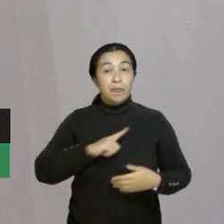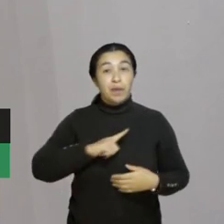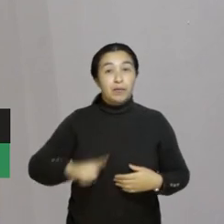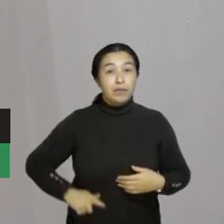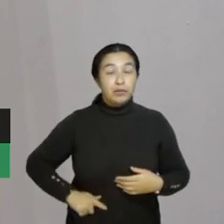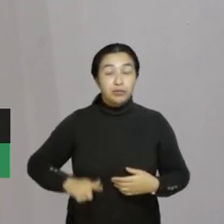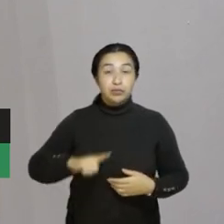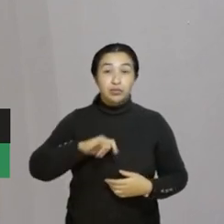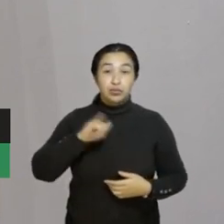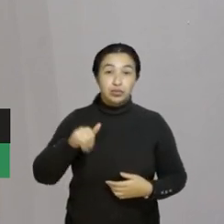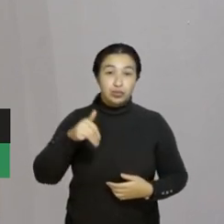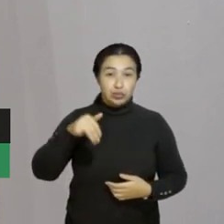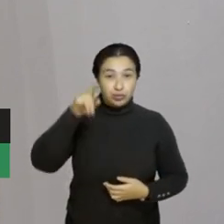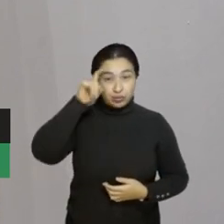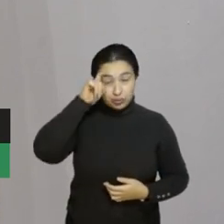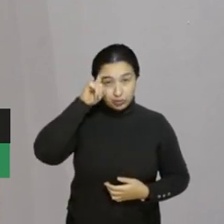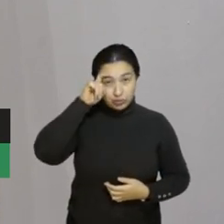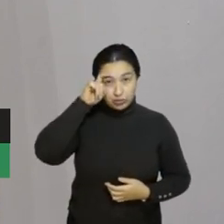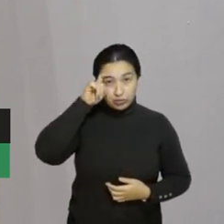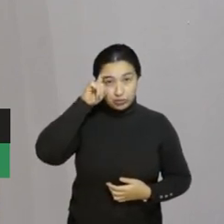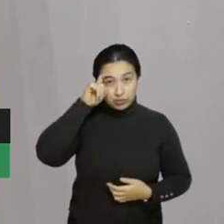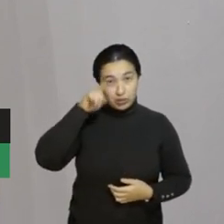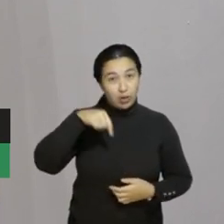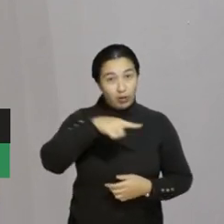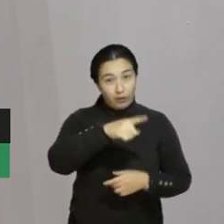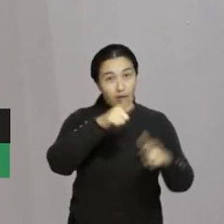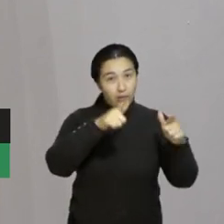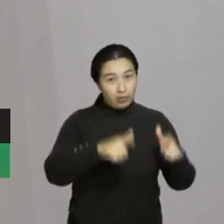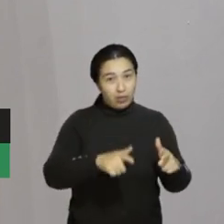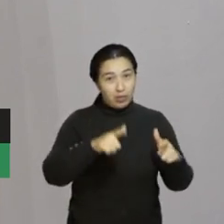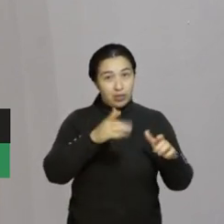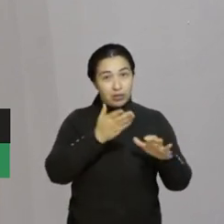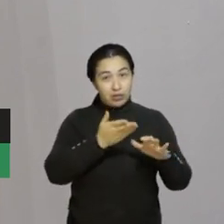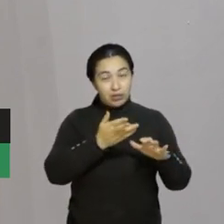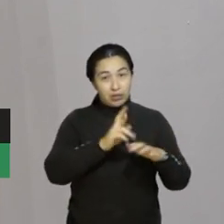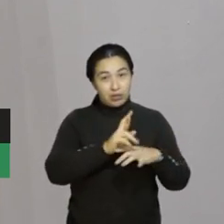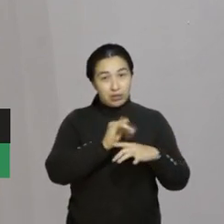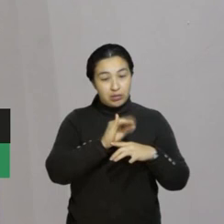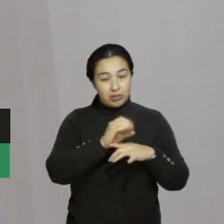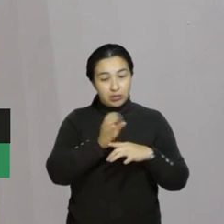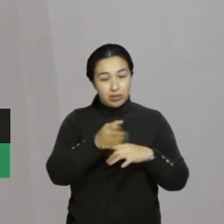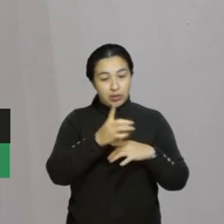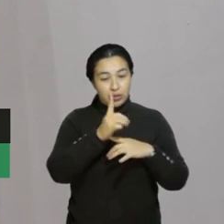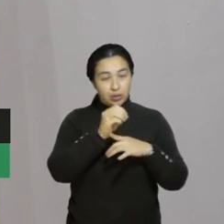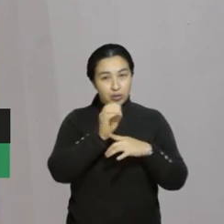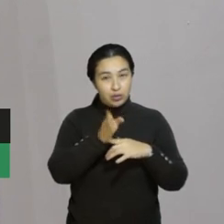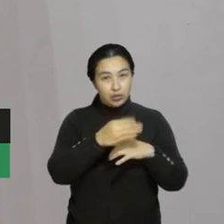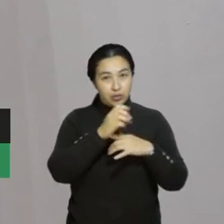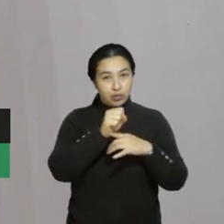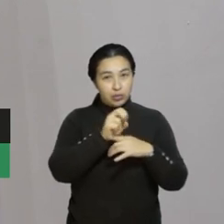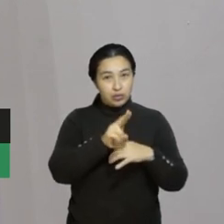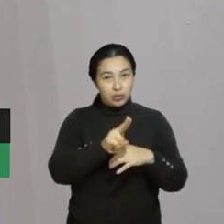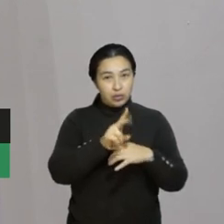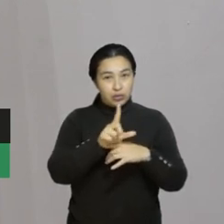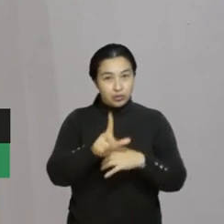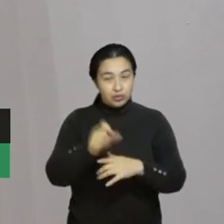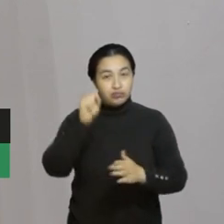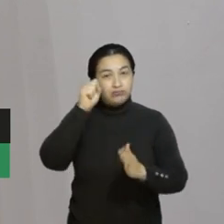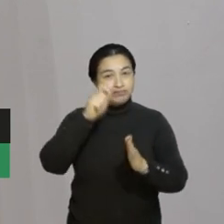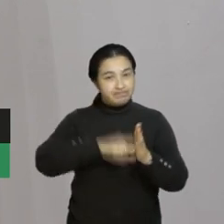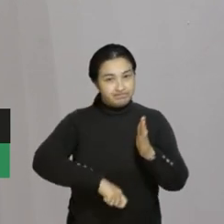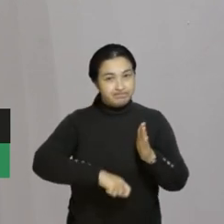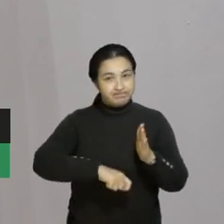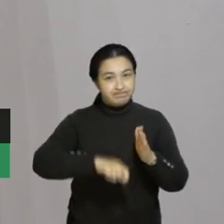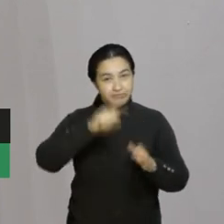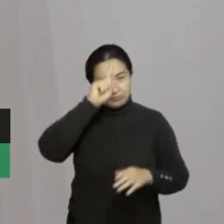Melo vai a Rio do Sul no último sábado e assina a ordem de serviço para dar